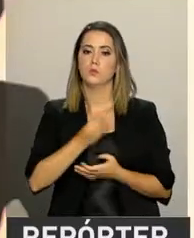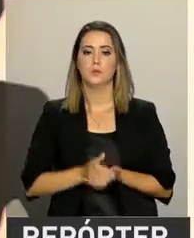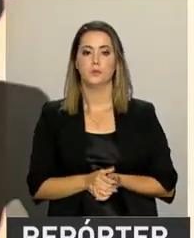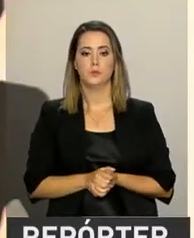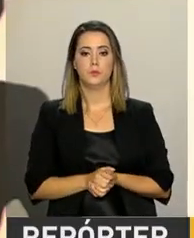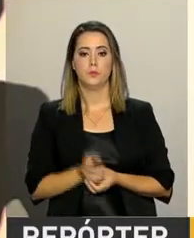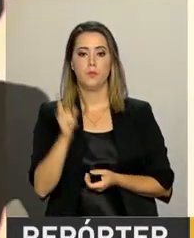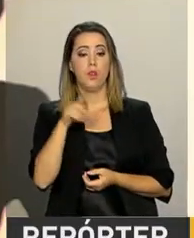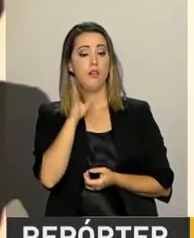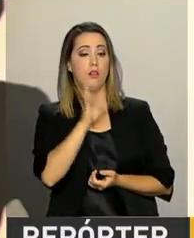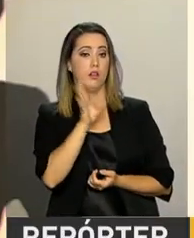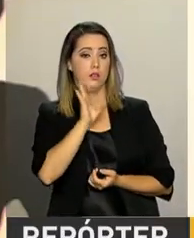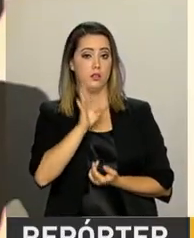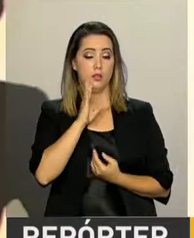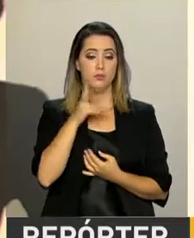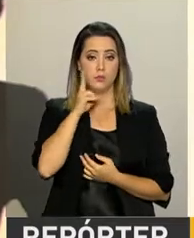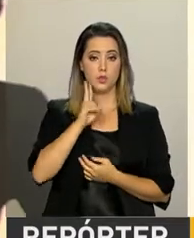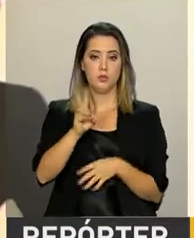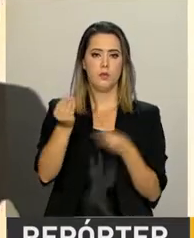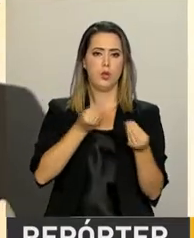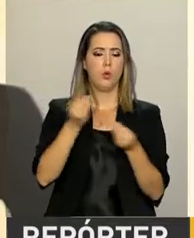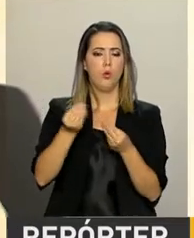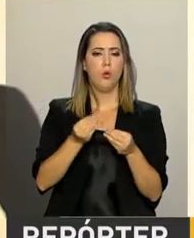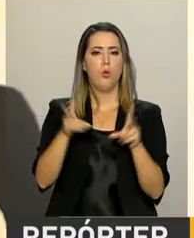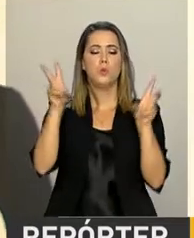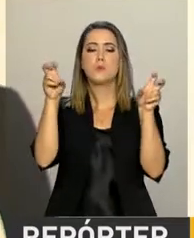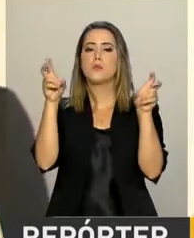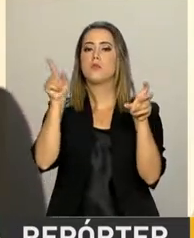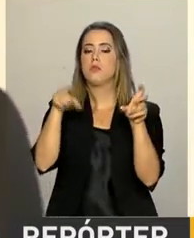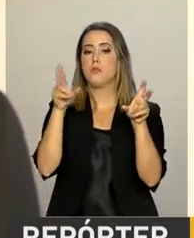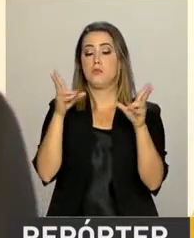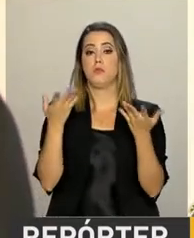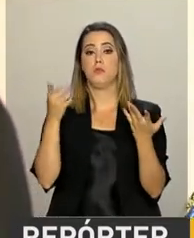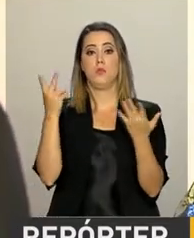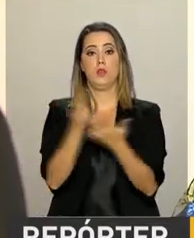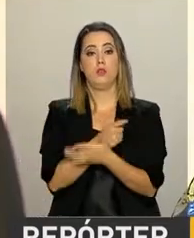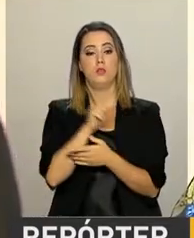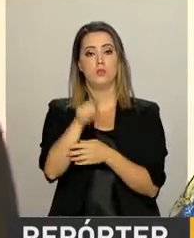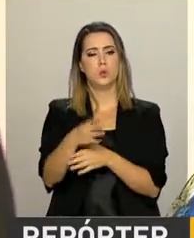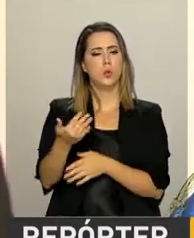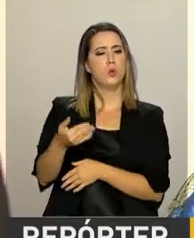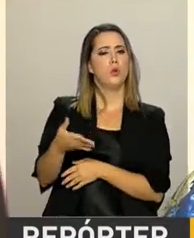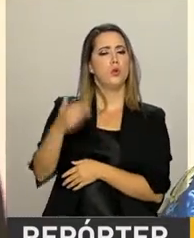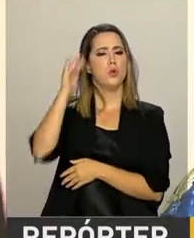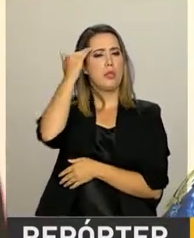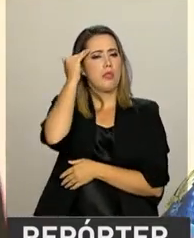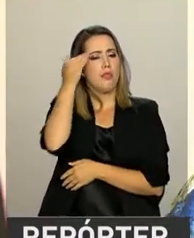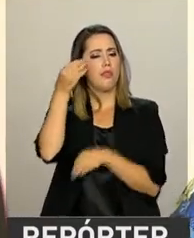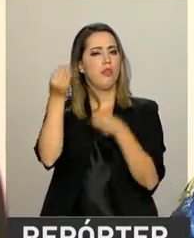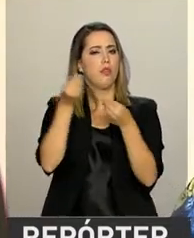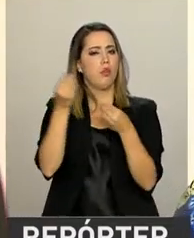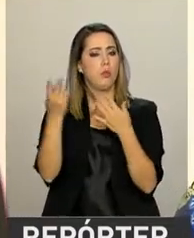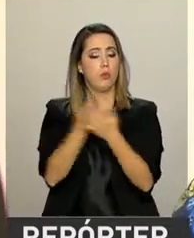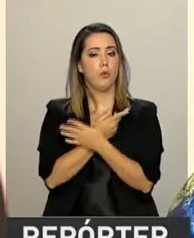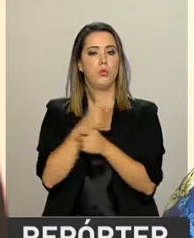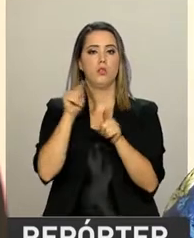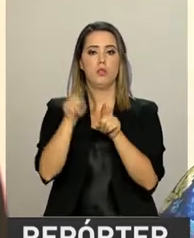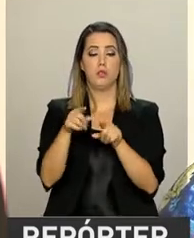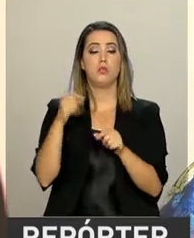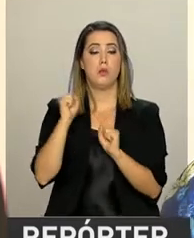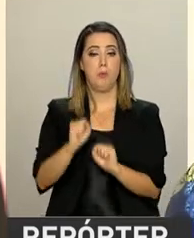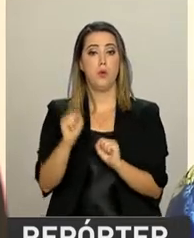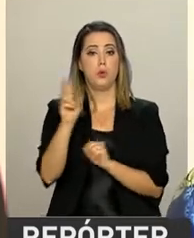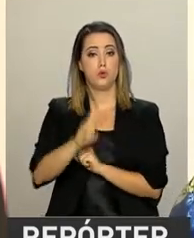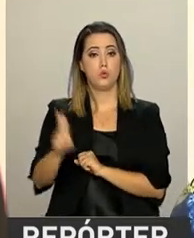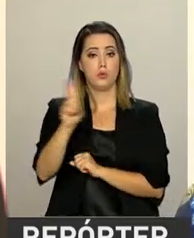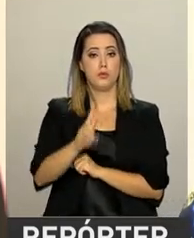muito legal a forma que eles abordam os assuntos, né? Nos ajudando a compreender as coisas que a gente pode utilizar no nosso dia a